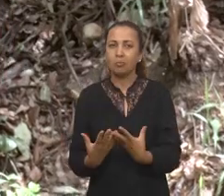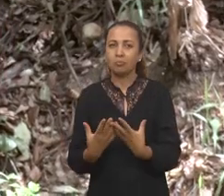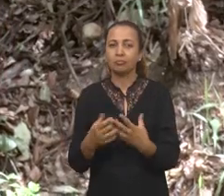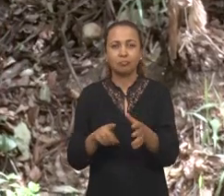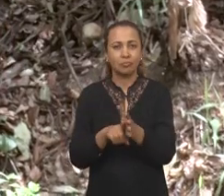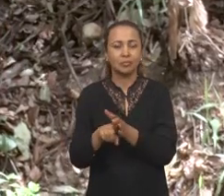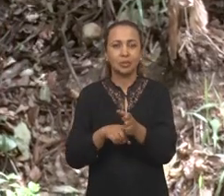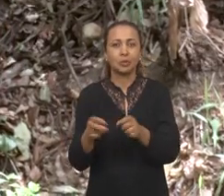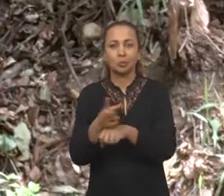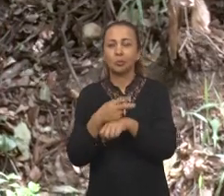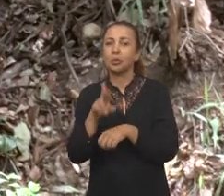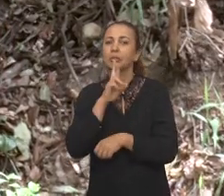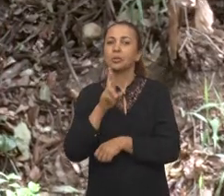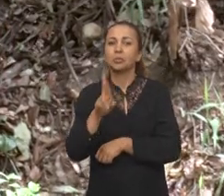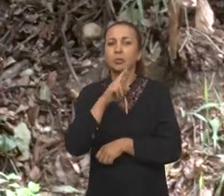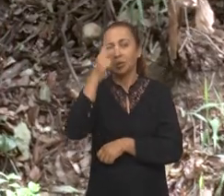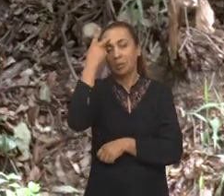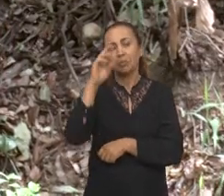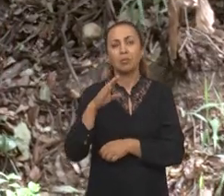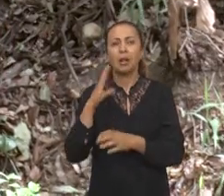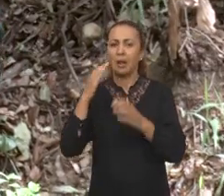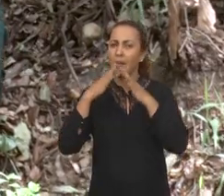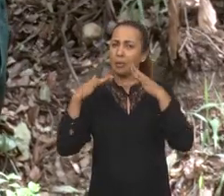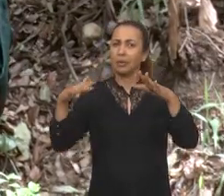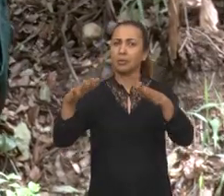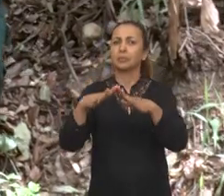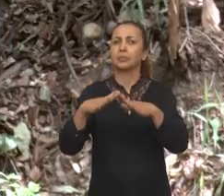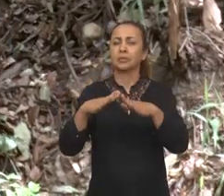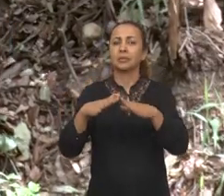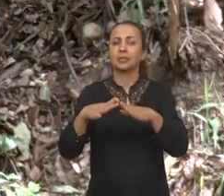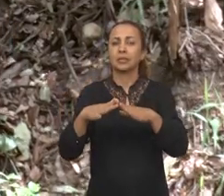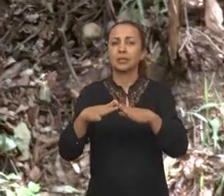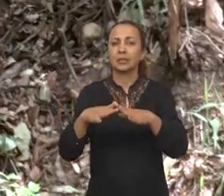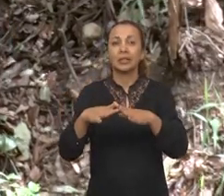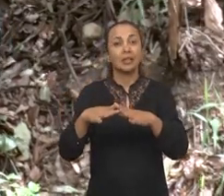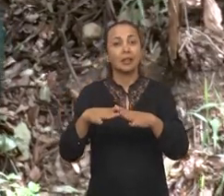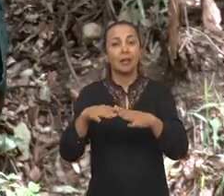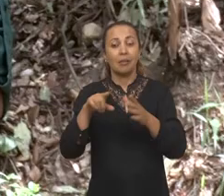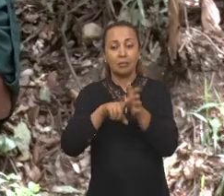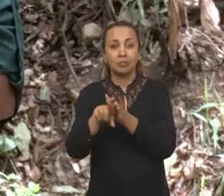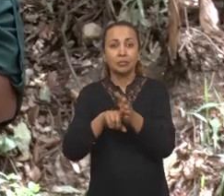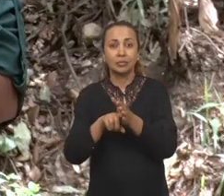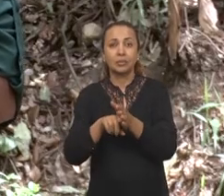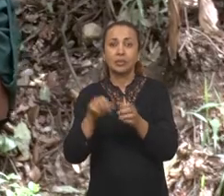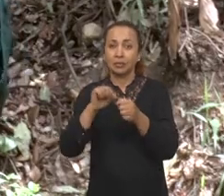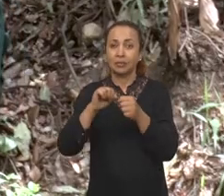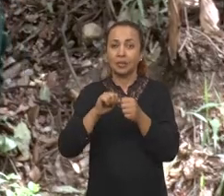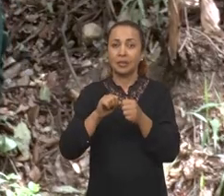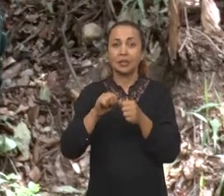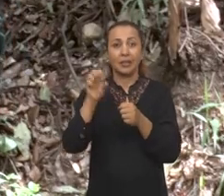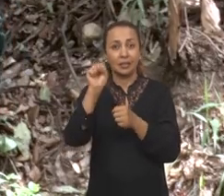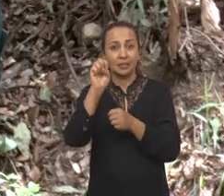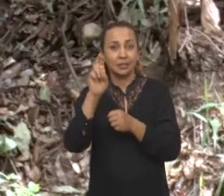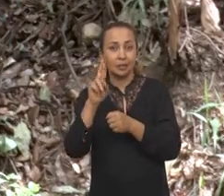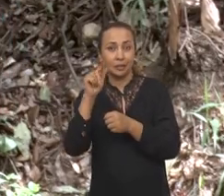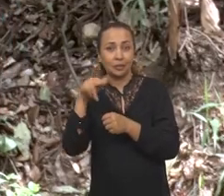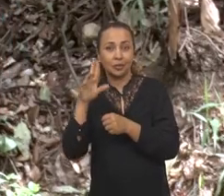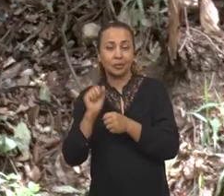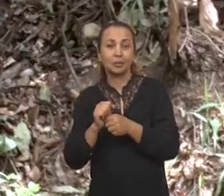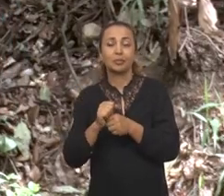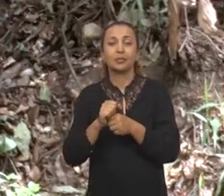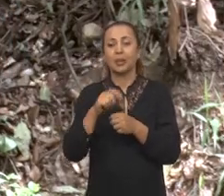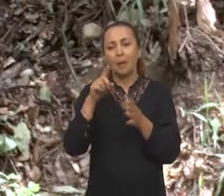pesquisas buscam respostas para os efeitos da pandemia Uma pesquisa realizada na Universidade Federal de Sergipe